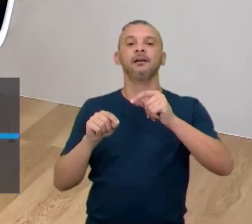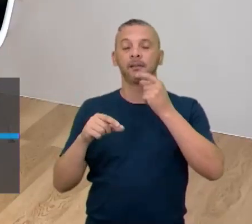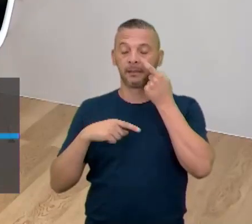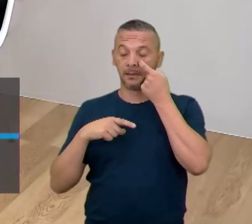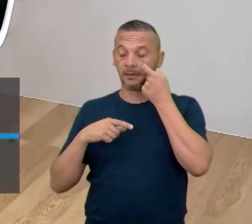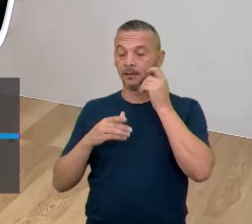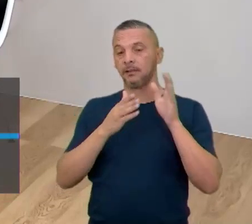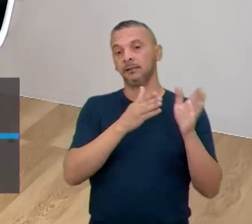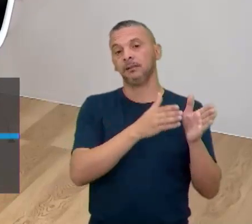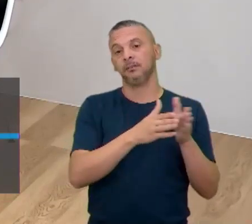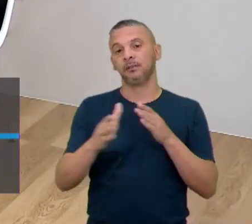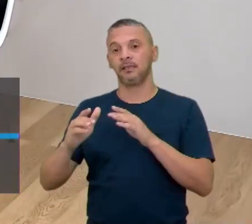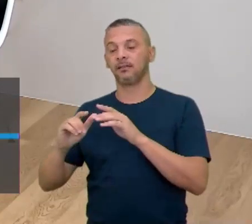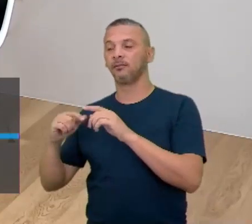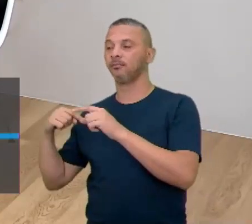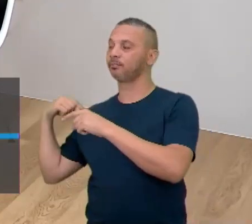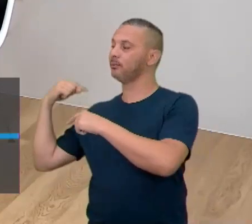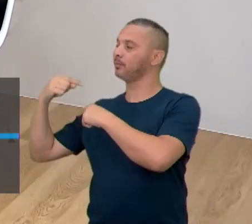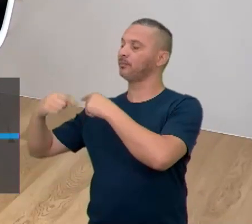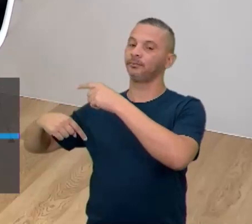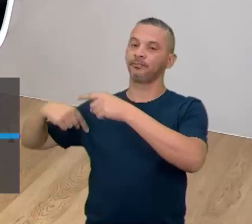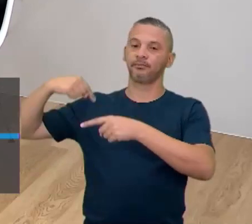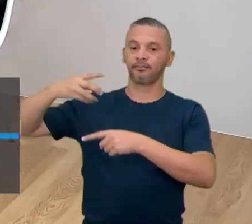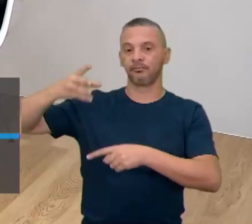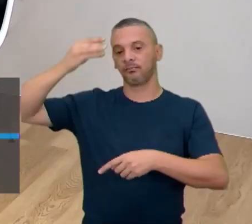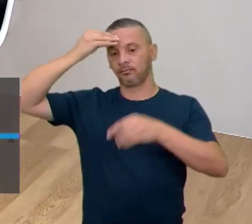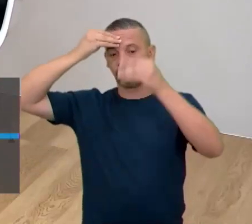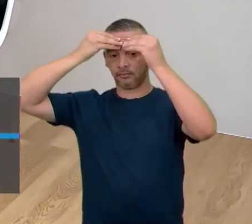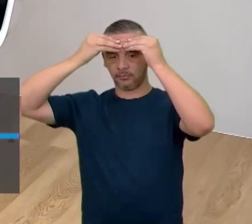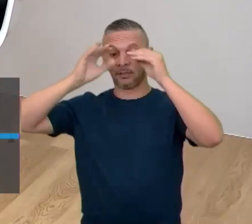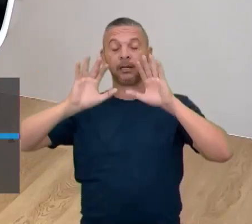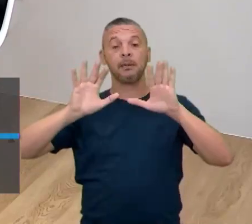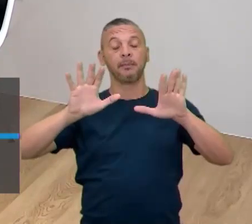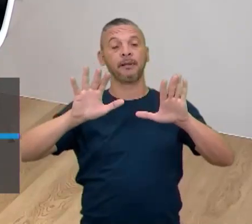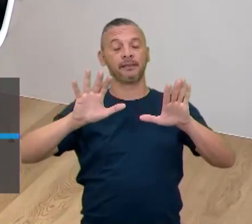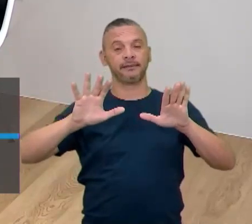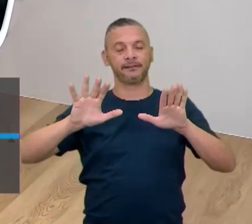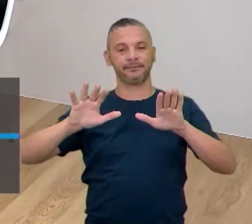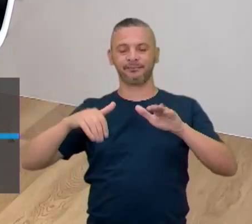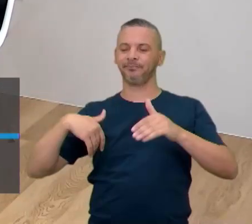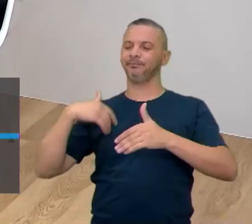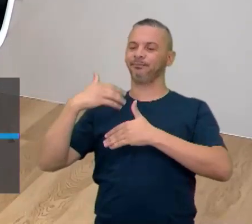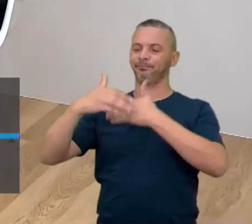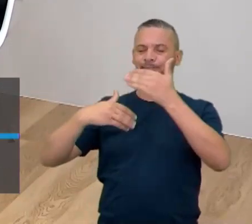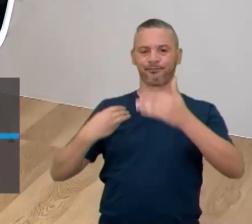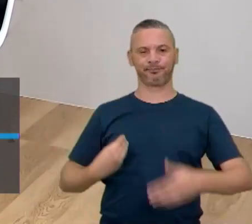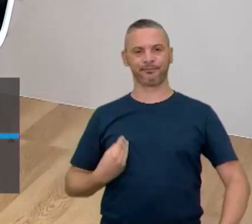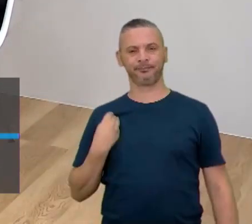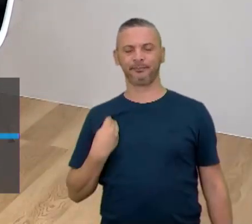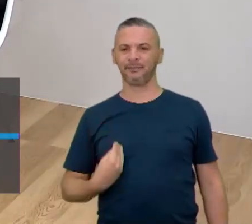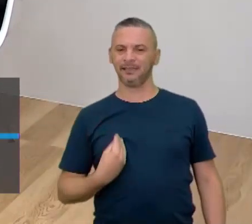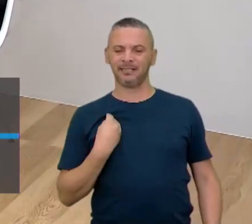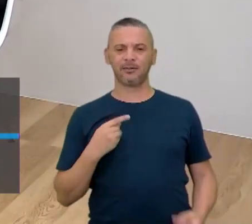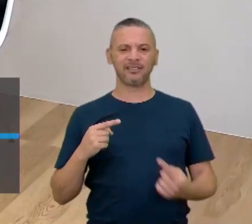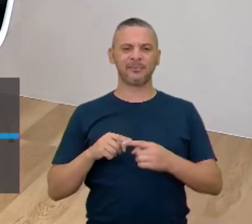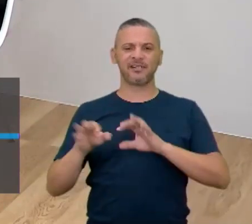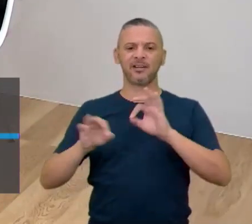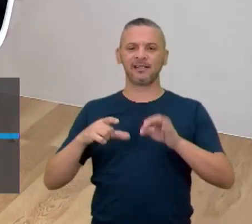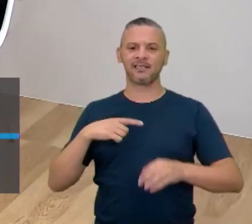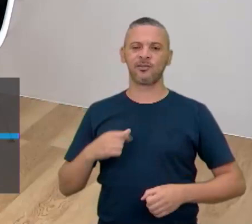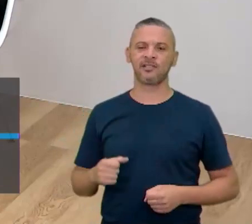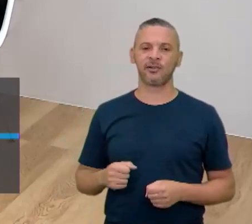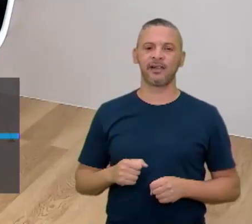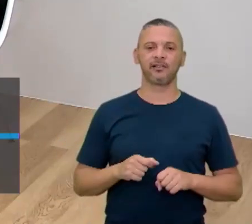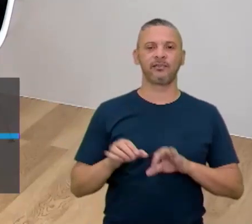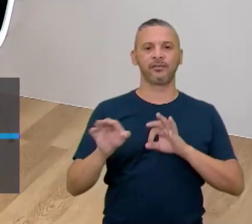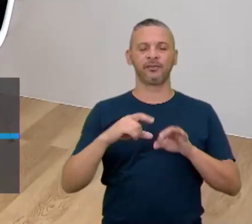desse processo de heranças. Sim. Né? Só que tem um detalhe, depois de uma certa época da vida, você começa também,